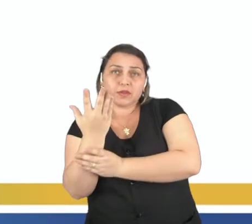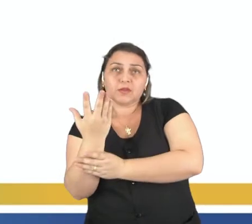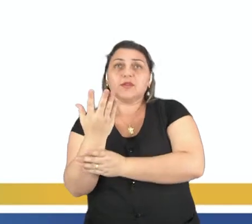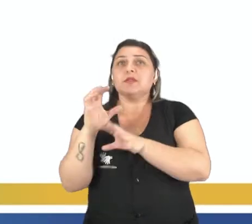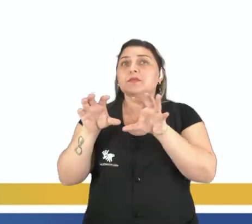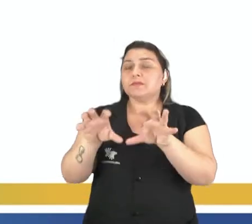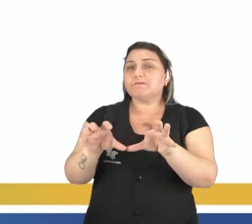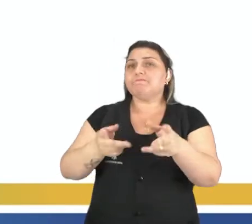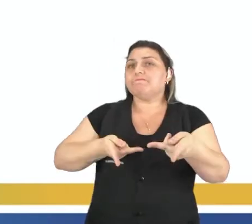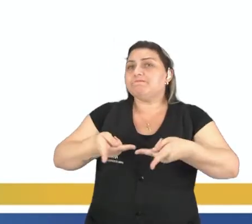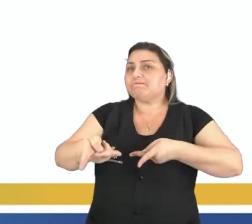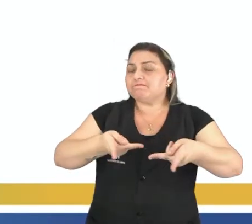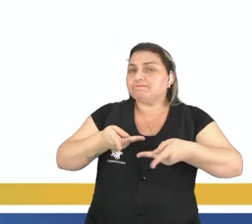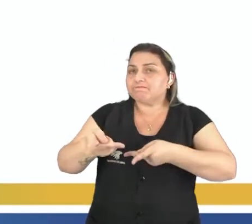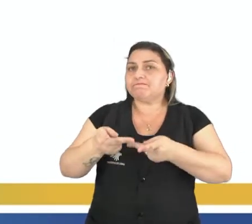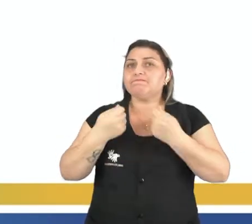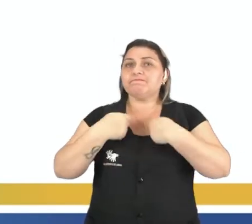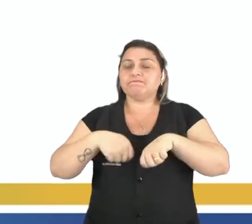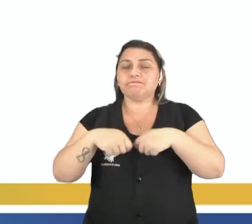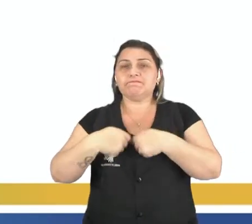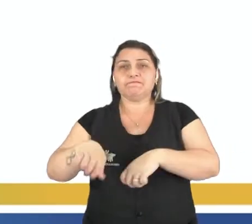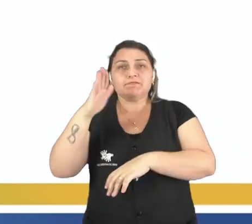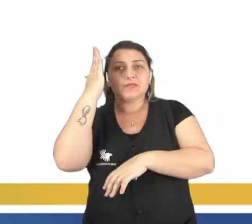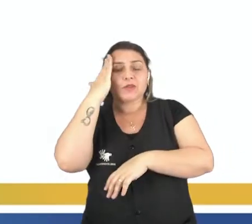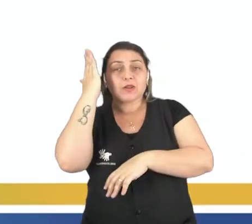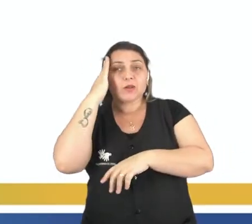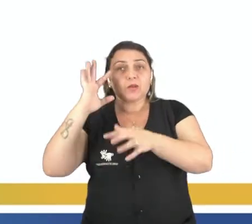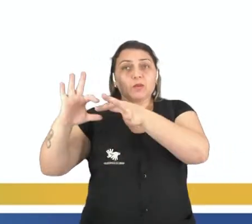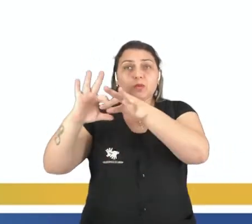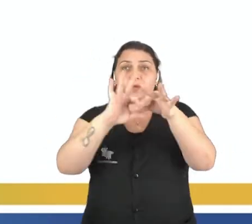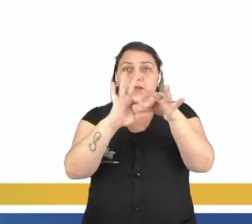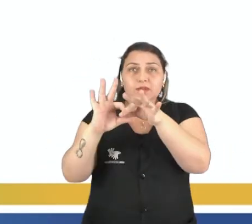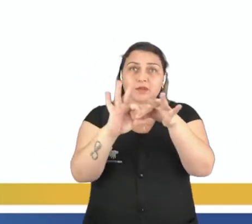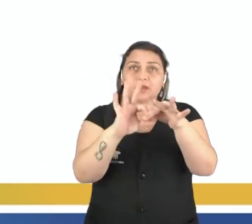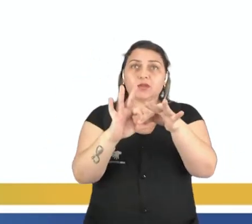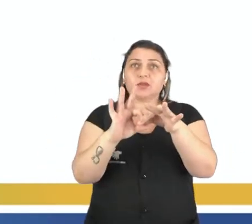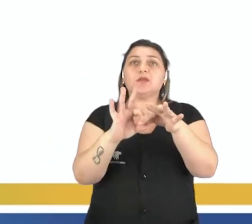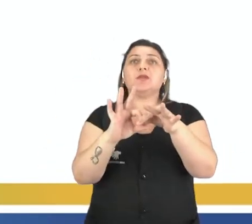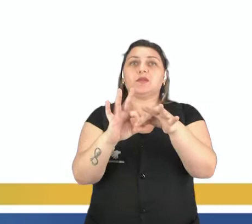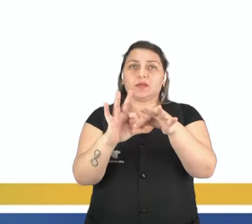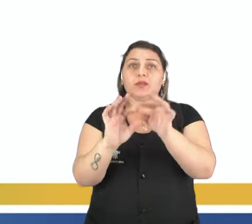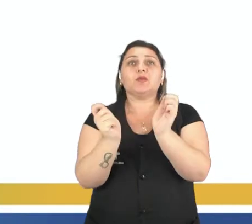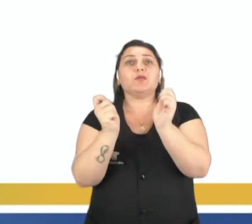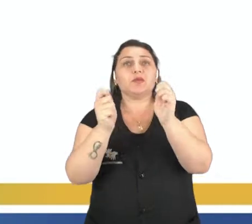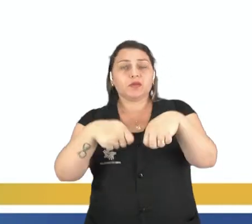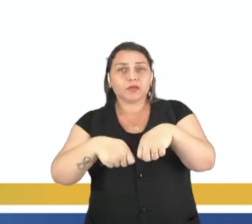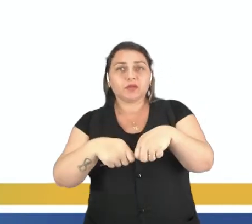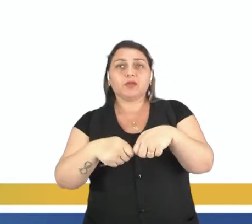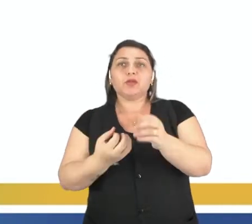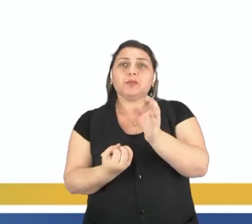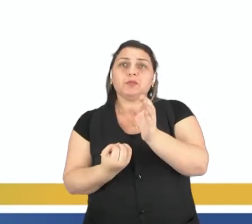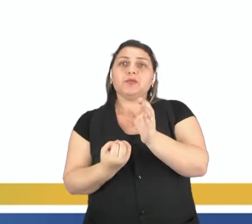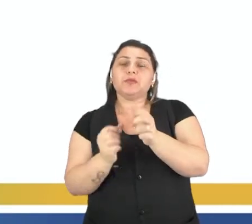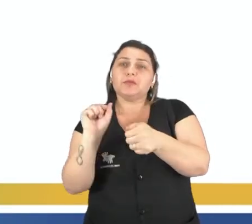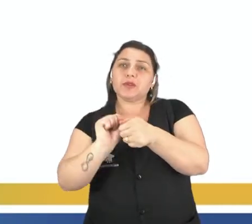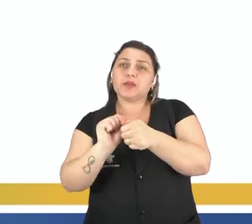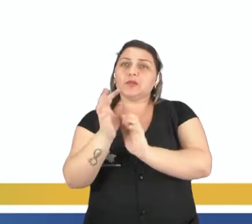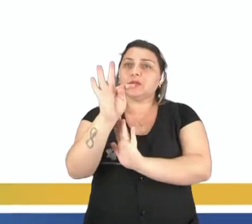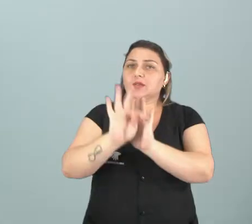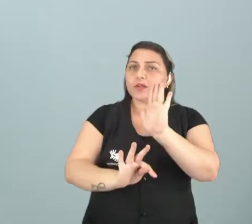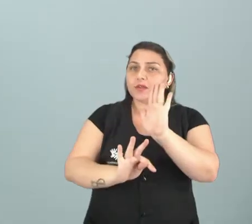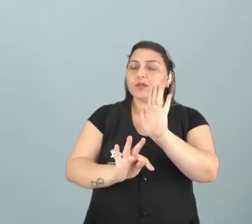Nesse planejamento, deve-se levar em conta o contexto, ou seja, as condições de produção do